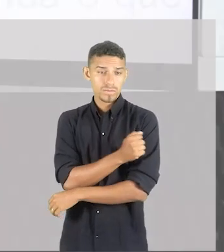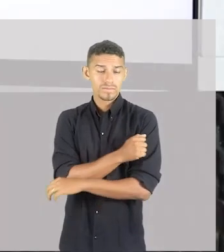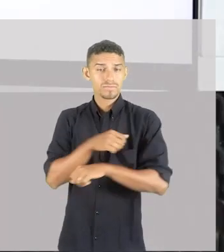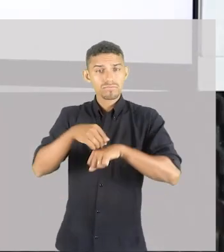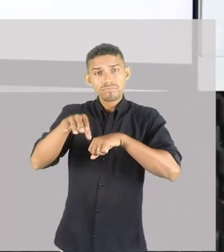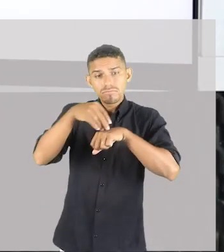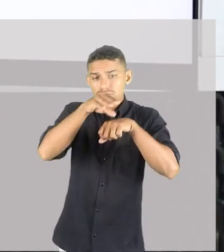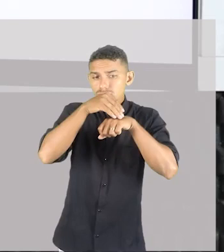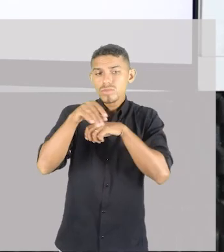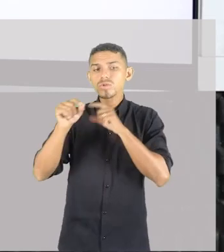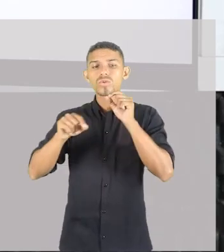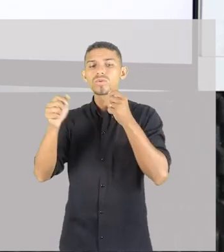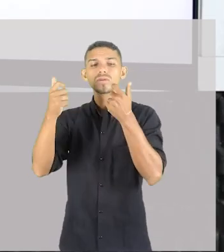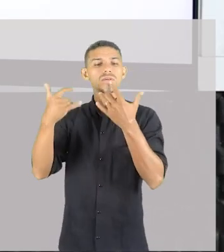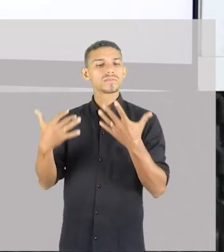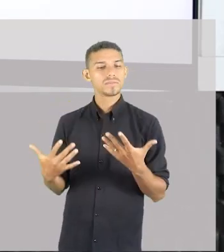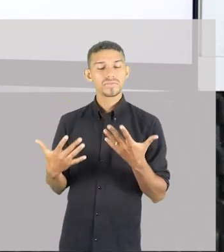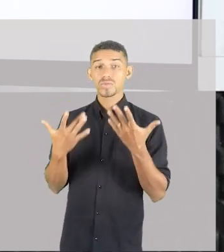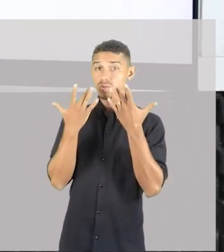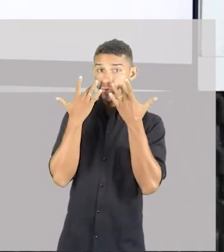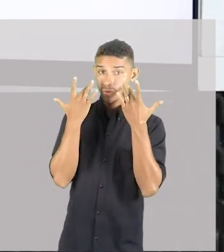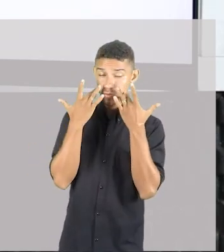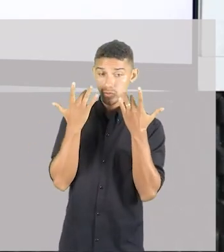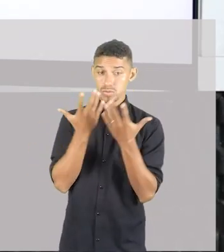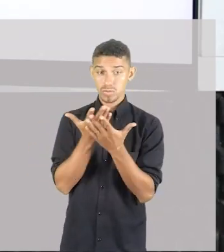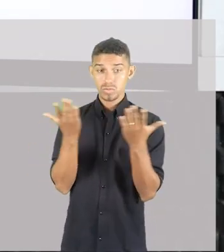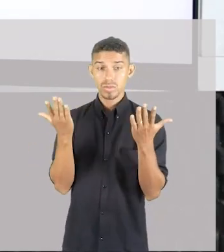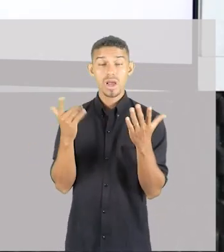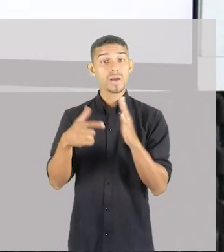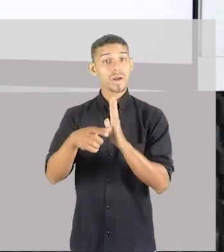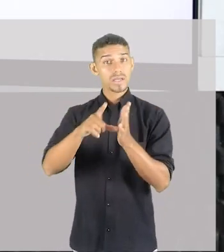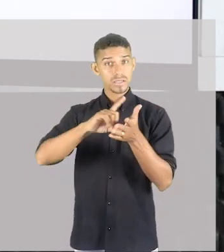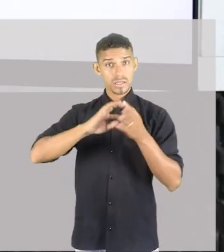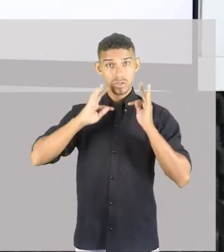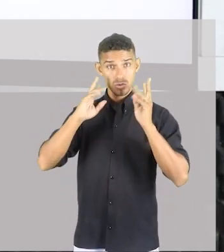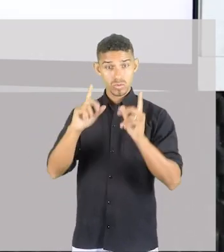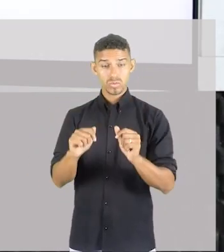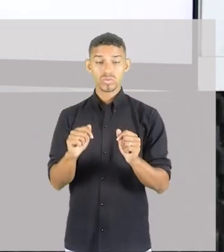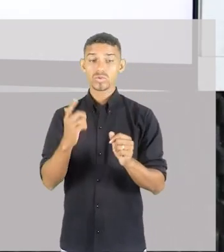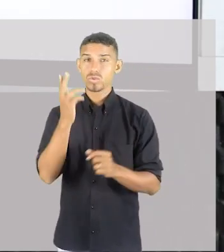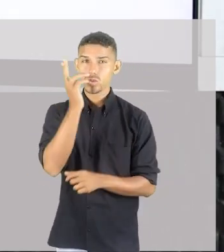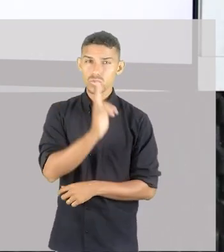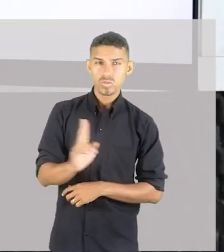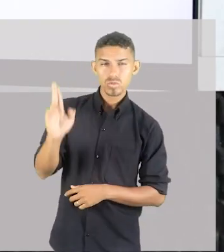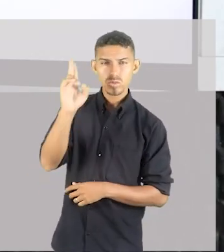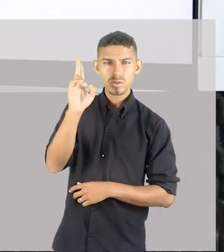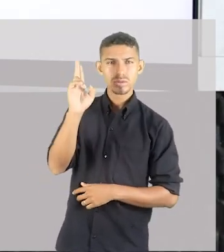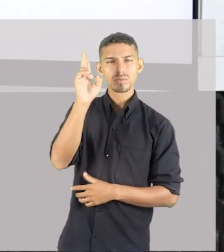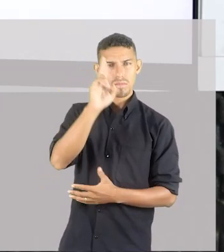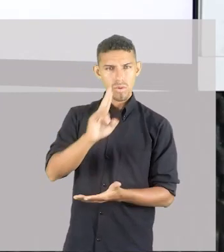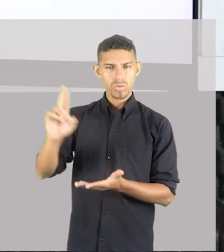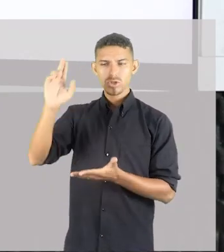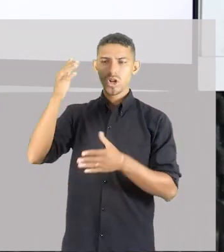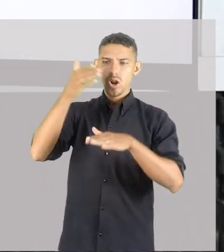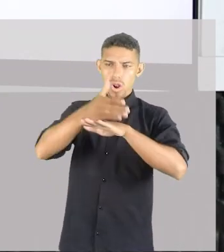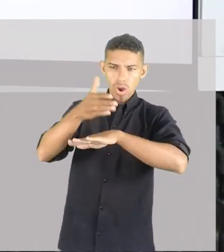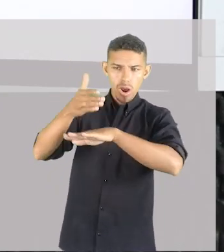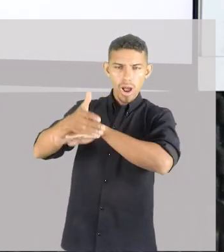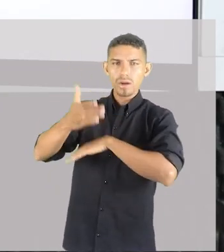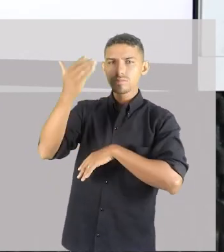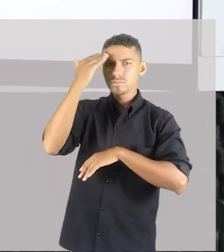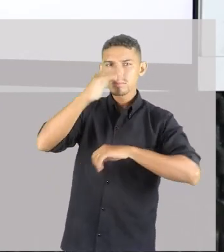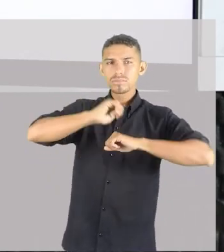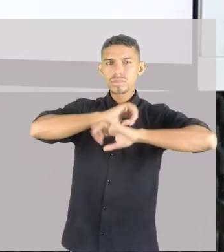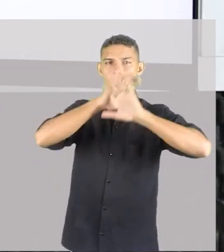indicações do que caracteriza uma obra de arte. Mas, antes de tudo, consuma locais onde você possa